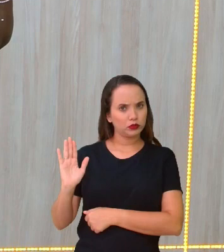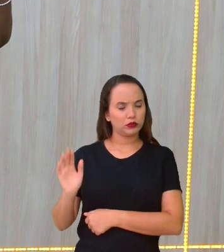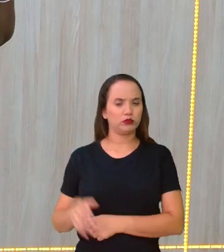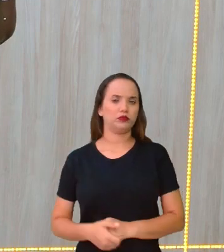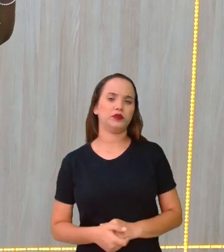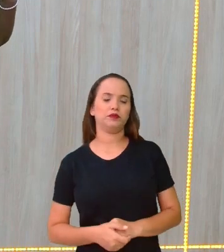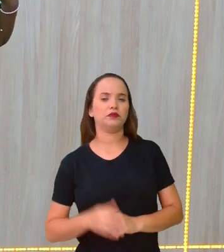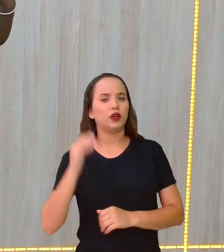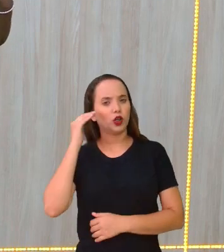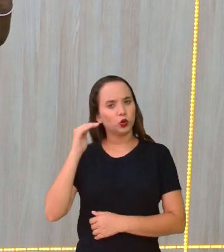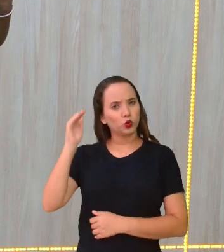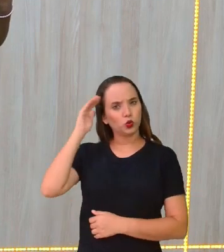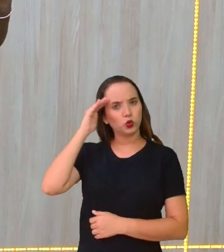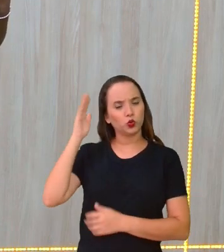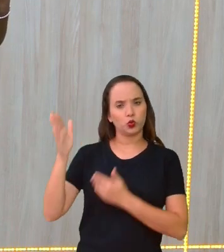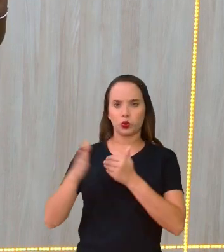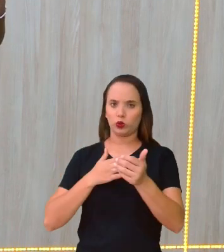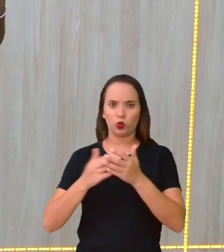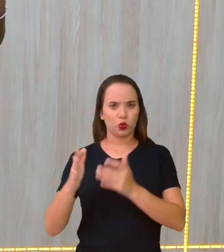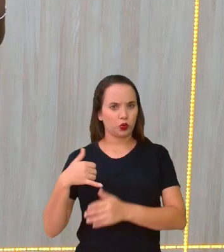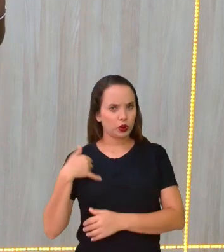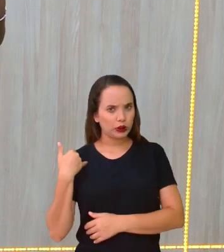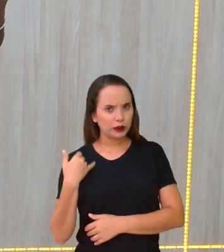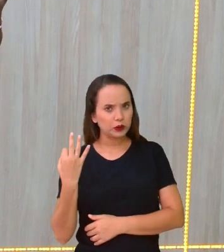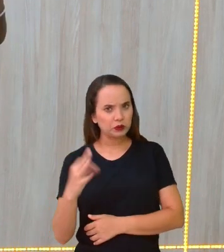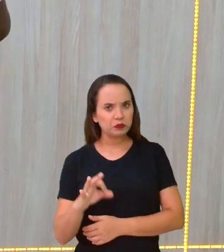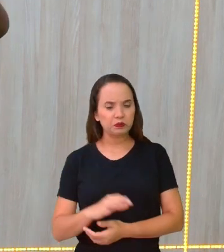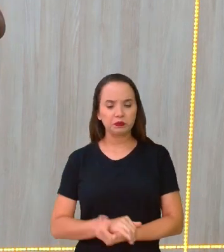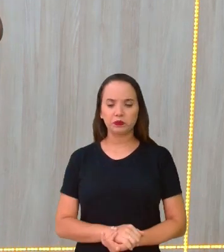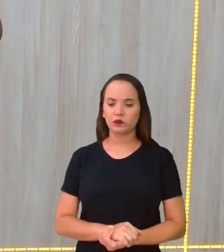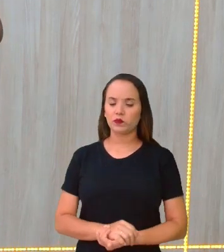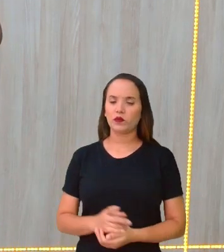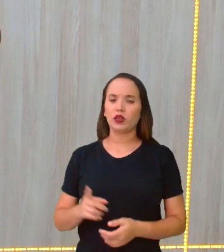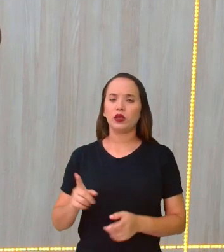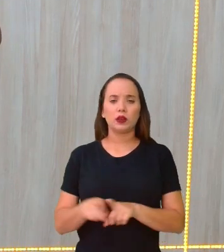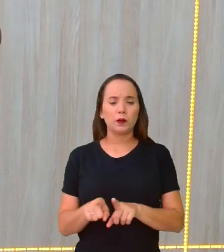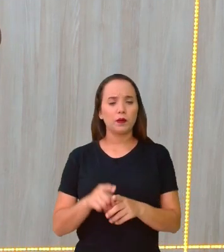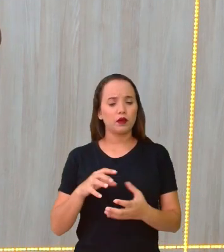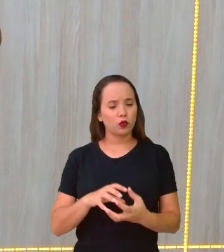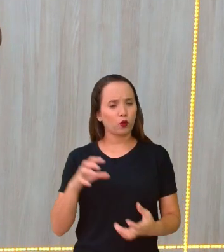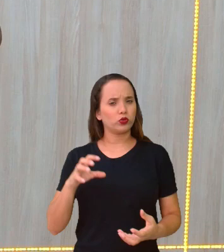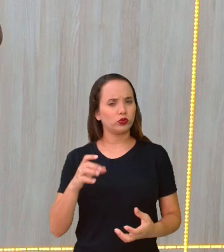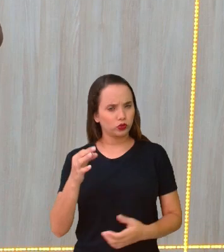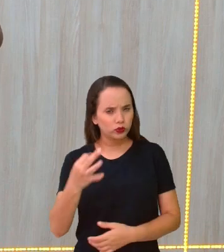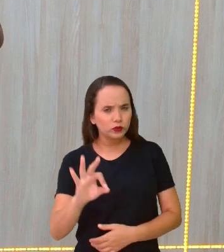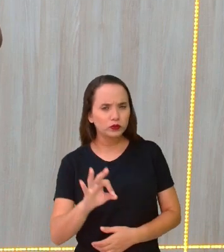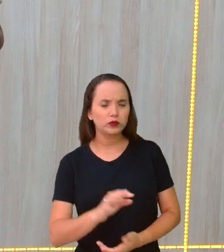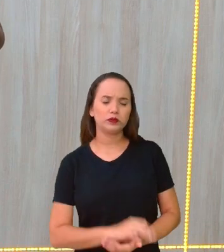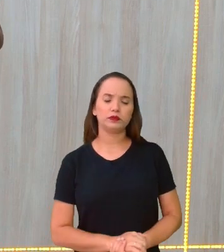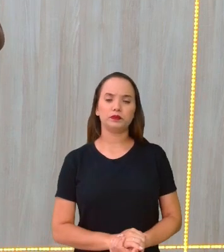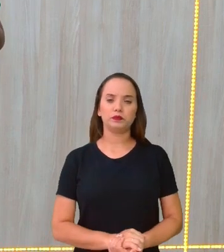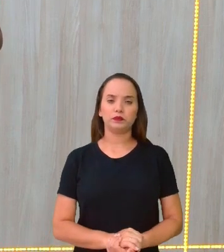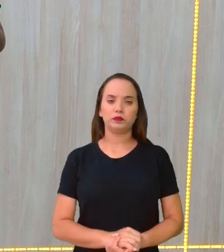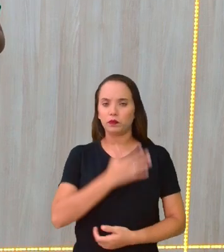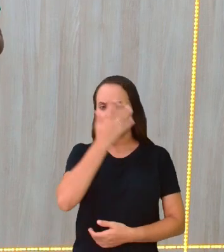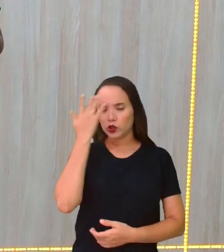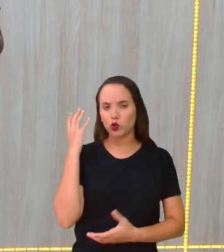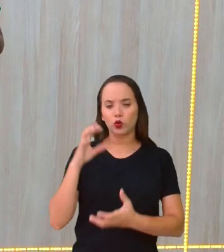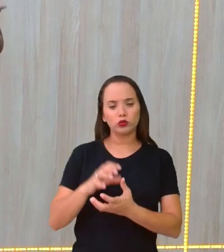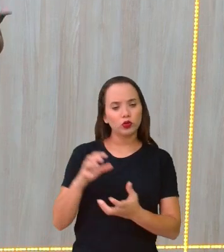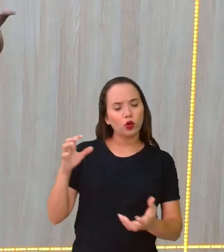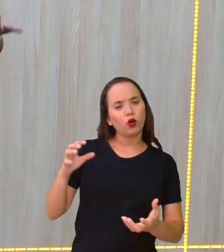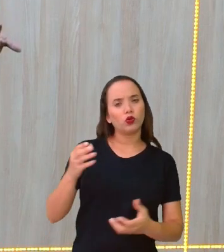Adultos, de qualquer idade a partir disso, e idosos, não é assim? Pessoas idosas,